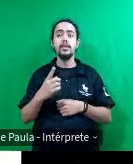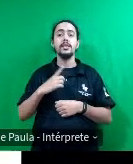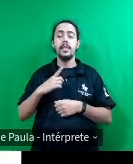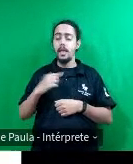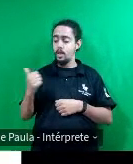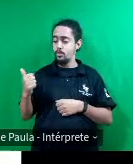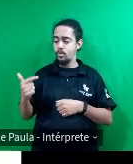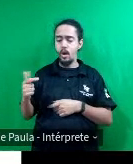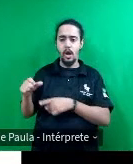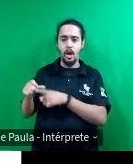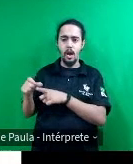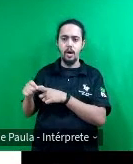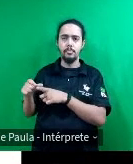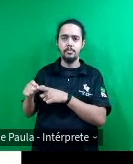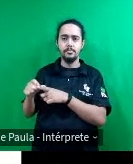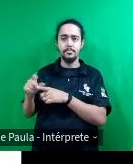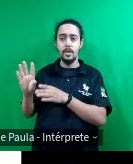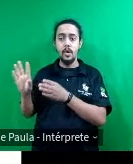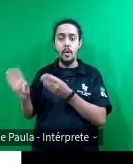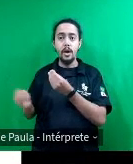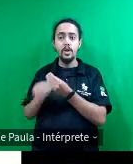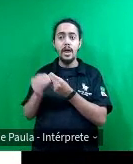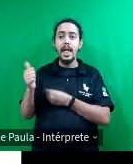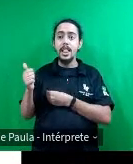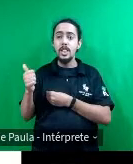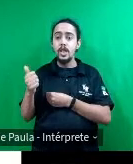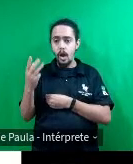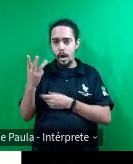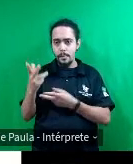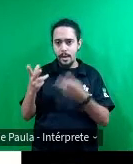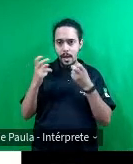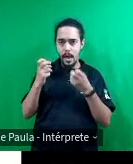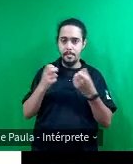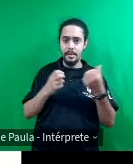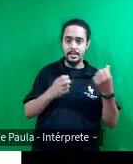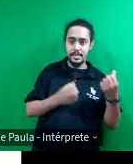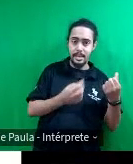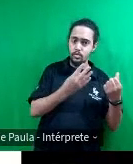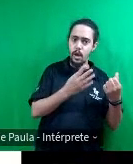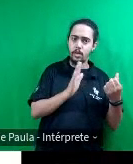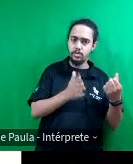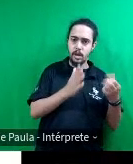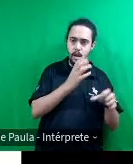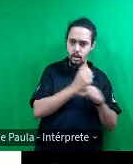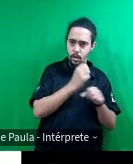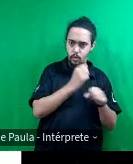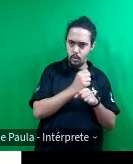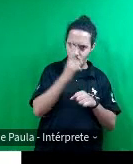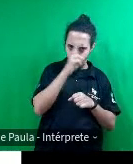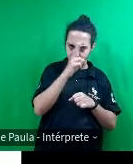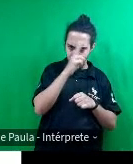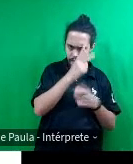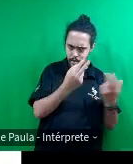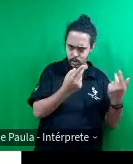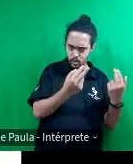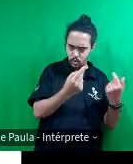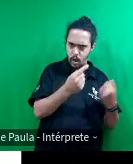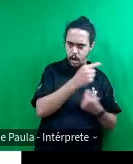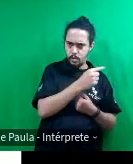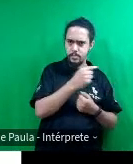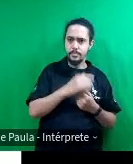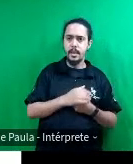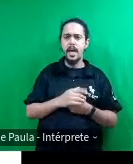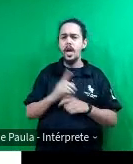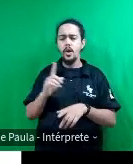ó. Acrescentei o R3. Reparem que o 6 e o 4 é o mesmo do exercício anterior, coloquei mais